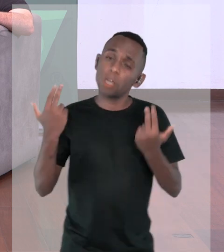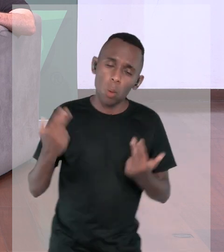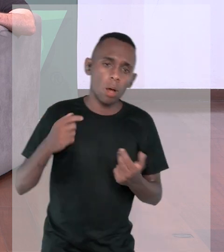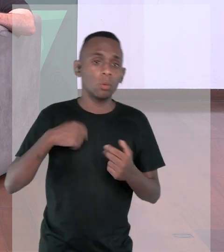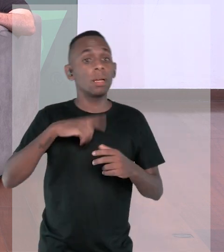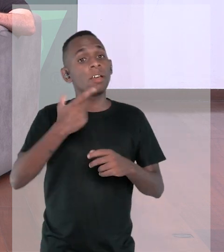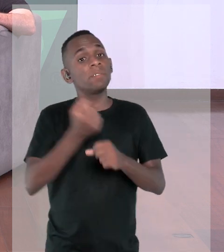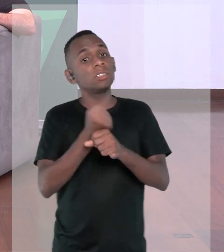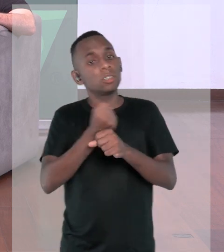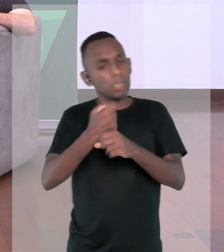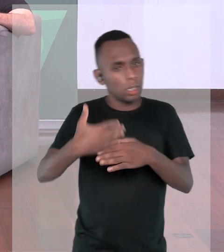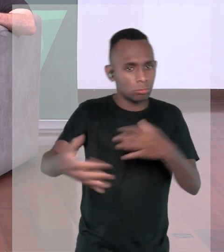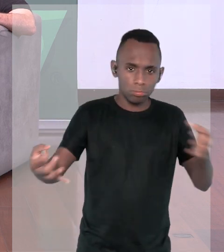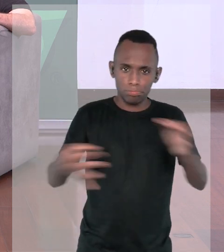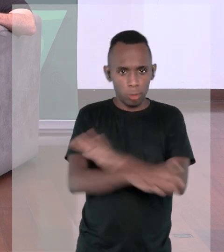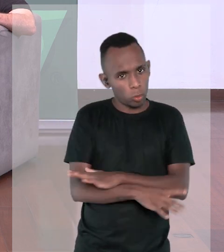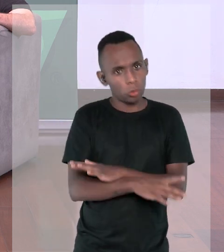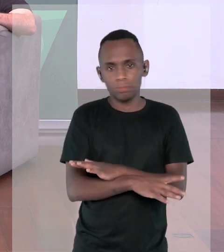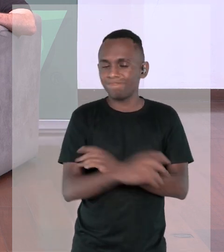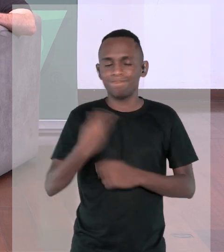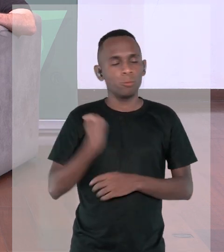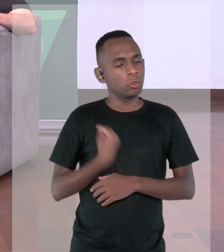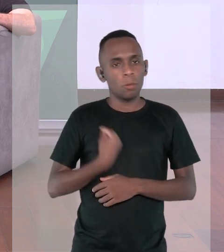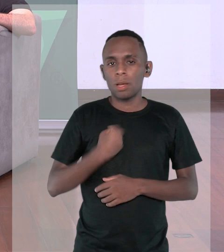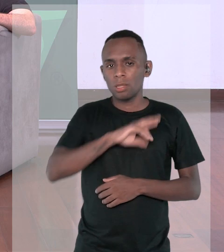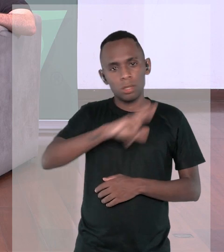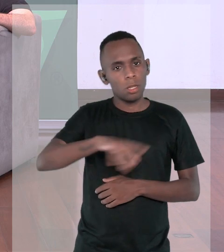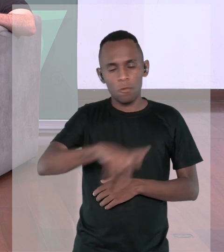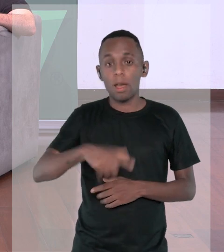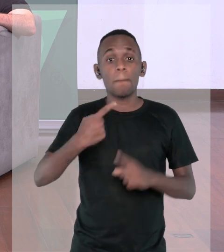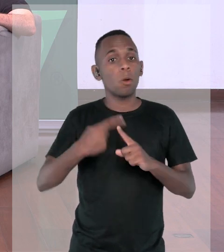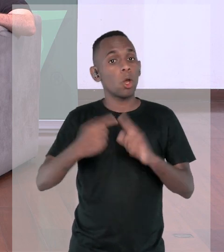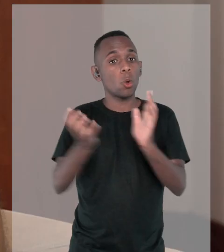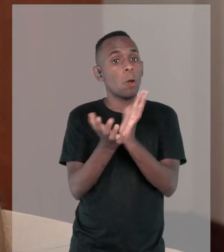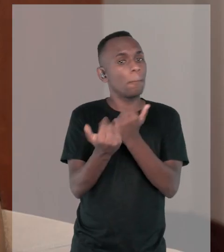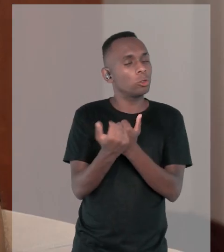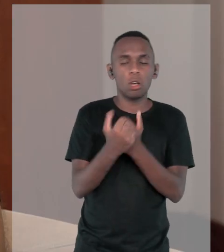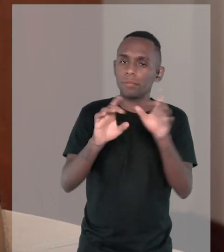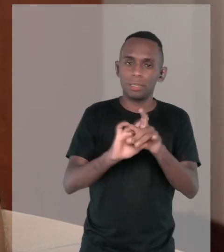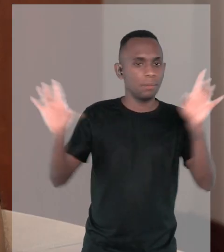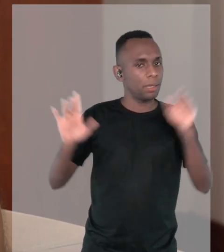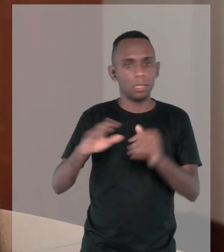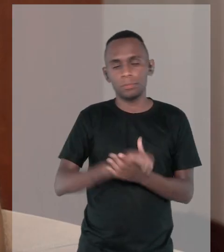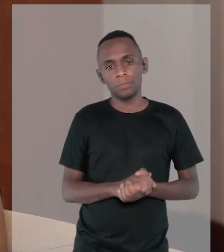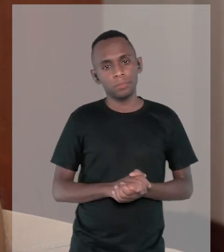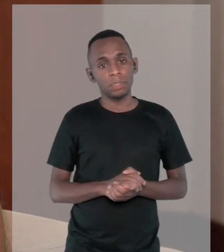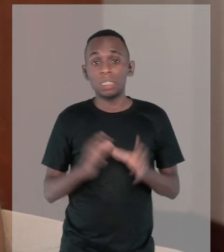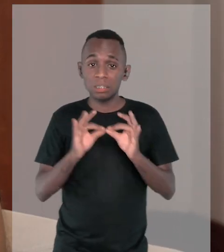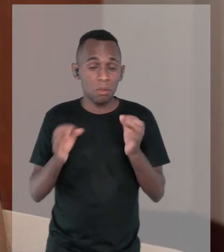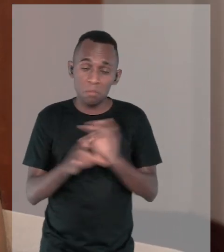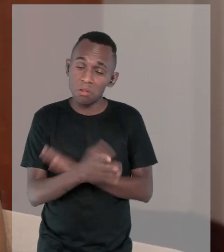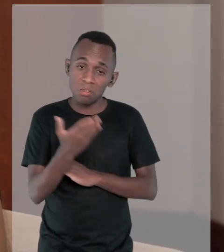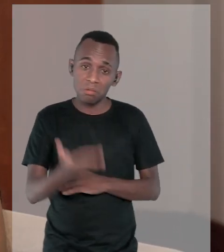daqui a 20 anos não vai funcionar. Não vai funcionar porque os jovens não vão deixar. Simplesmente por